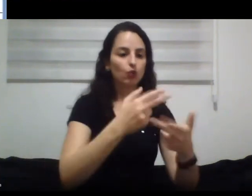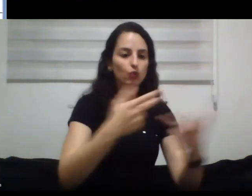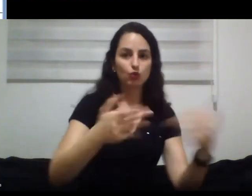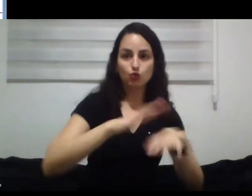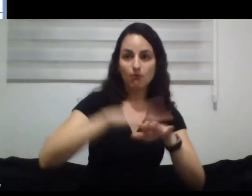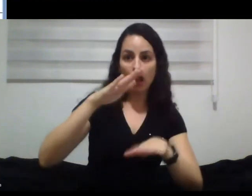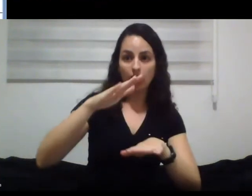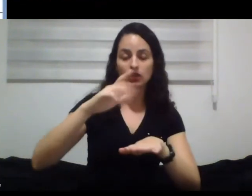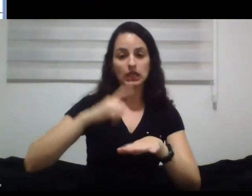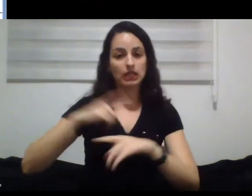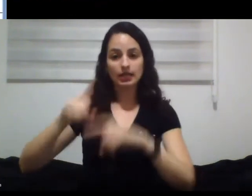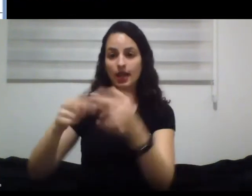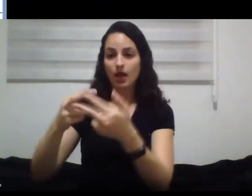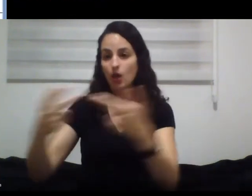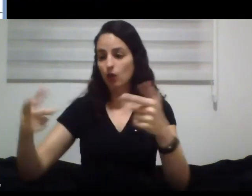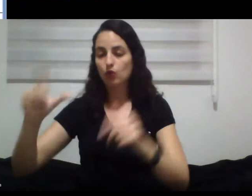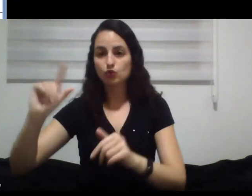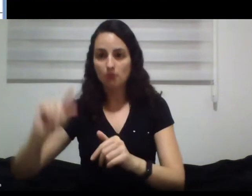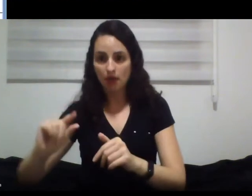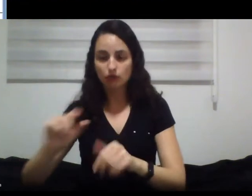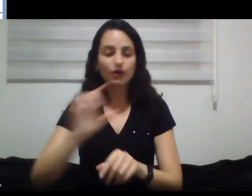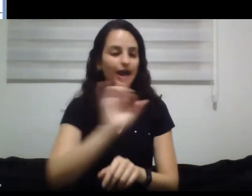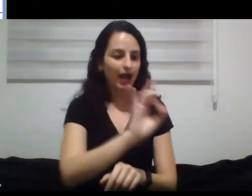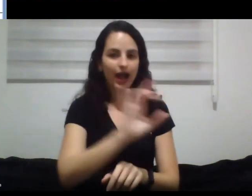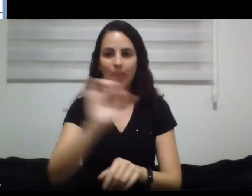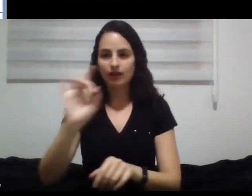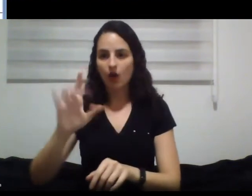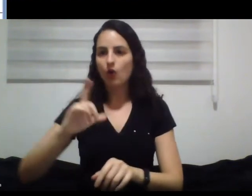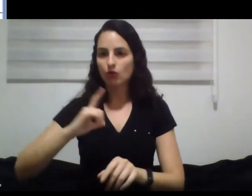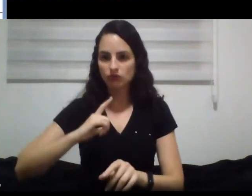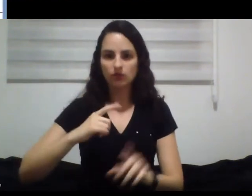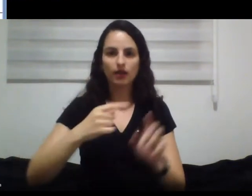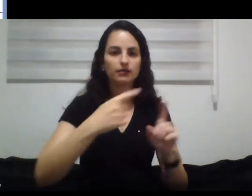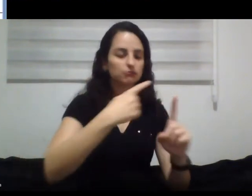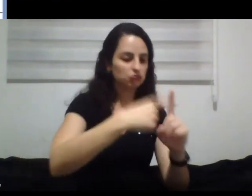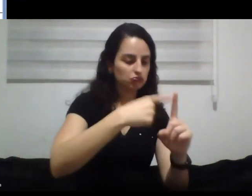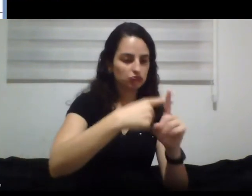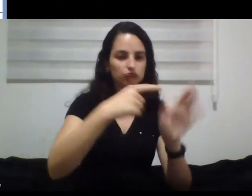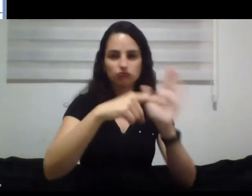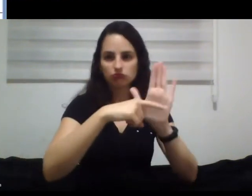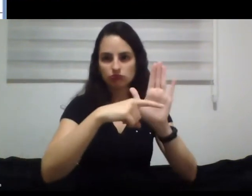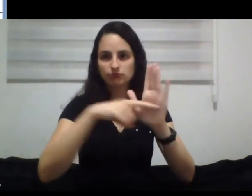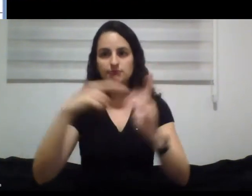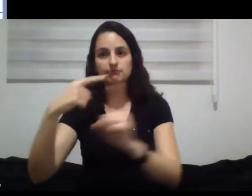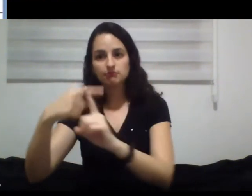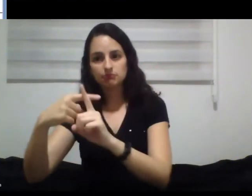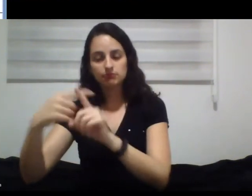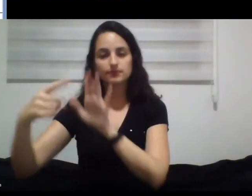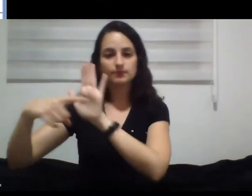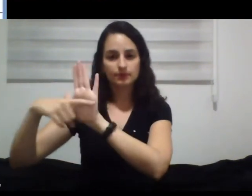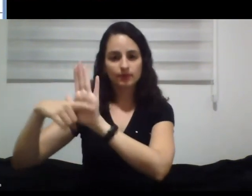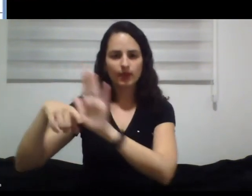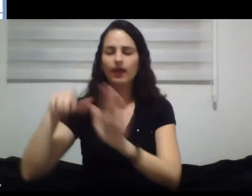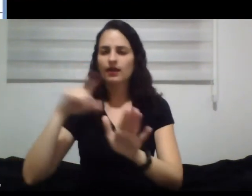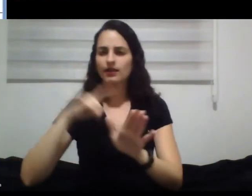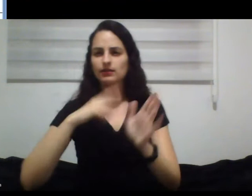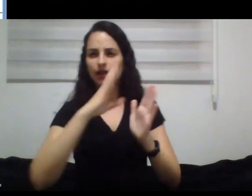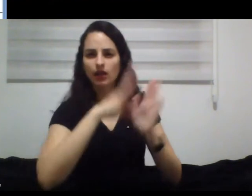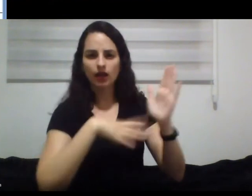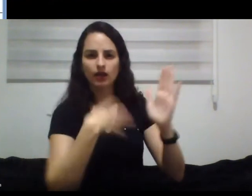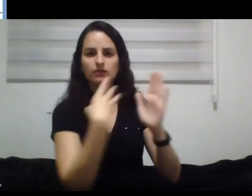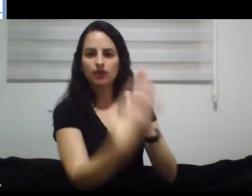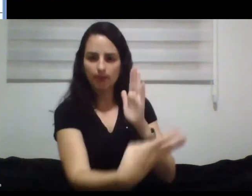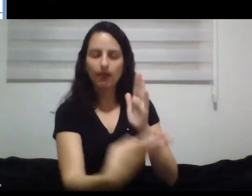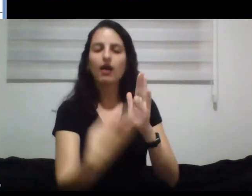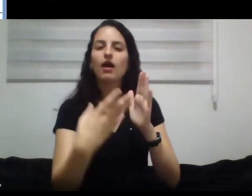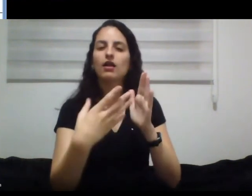Mas permanece a diferença. No Moodle, é ainda a SEAD que cria a sala, o Classroom é o próprio professor que cria e inscreve